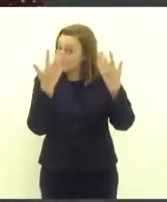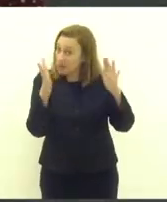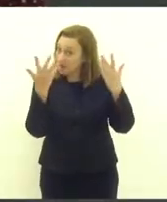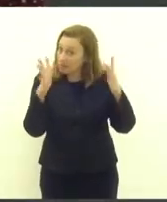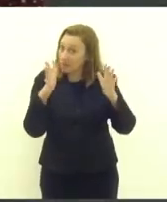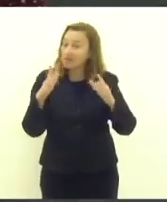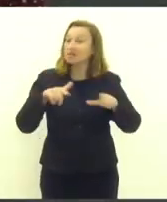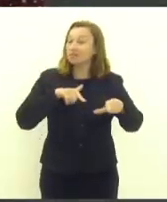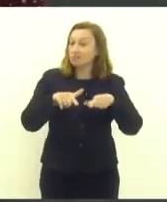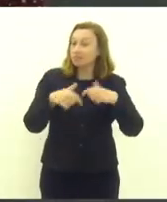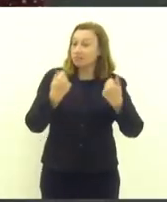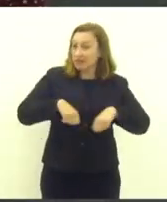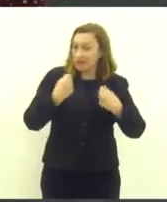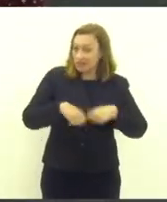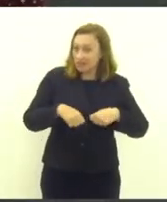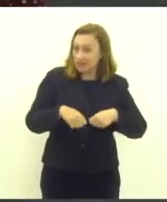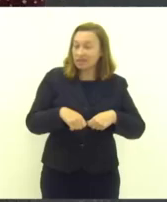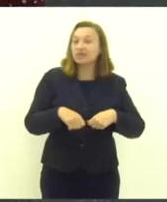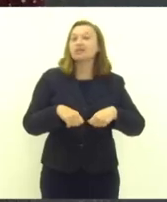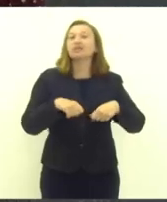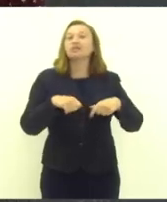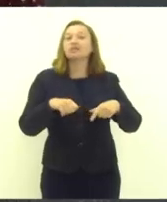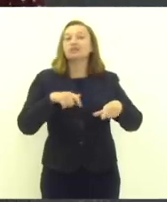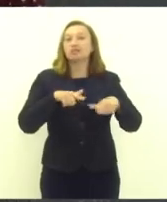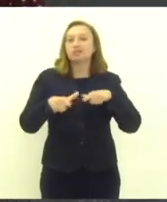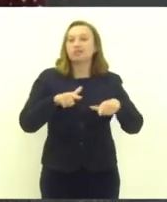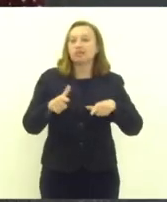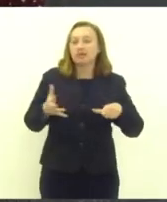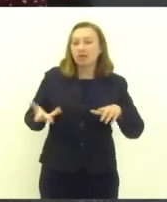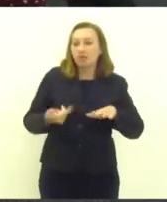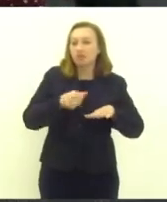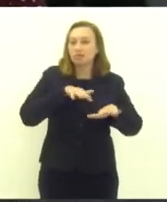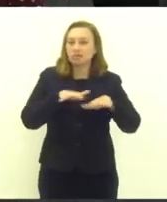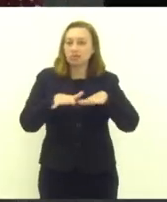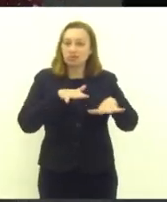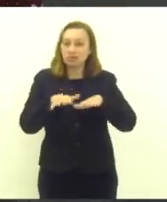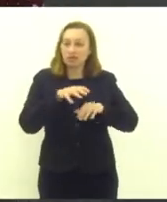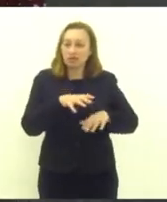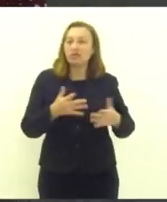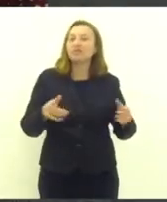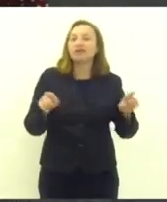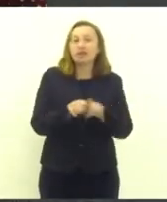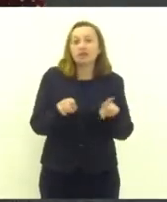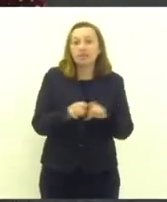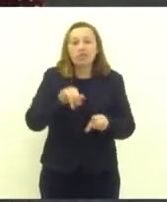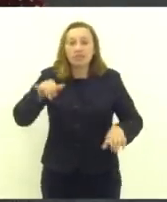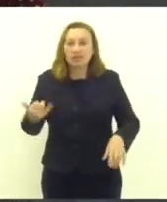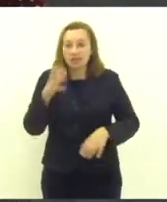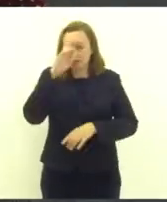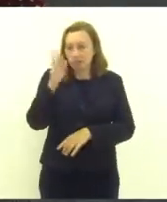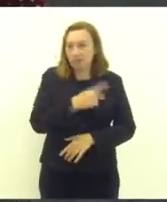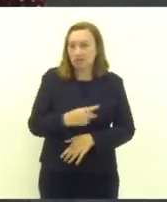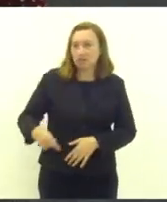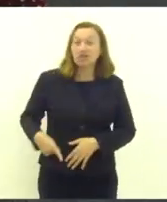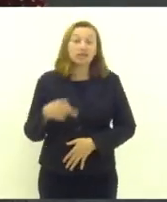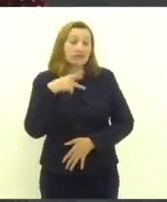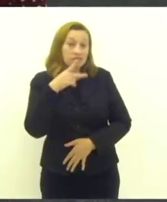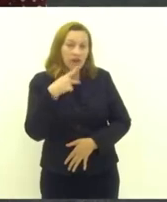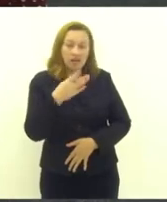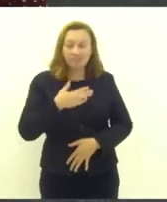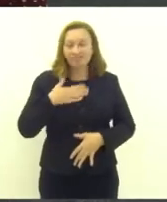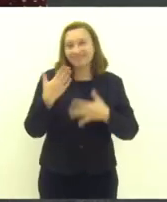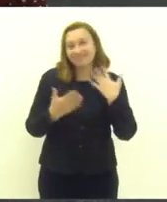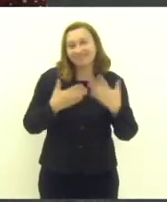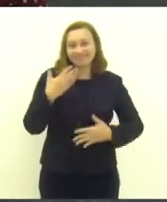precisa muito trabalhar pela mobilidade urbana de melhor qualidade e aproveitar também senhor presidente de falar da